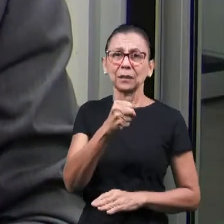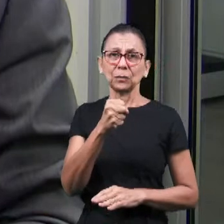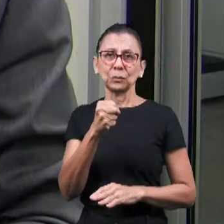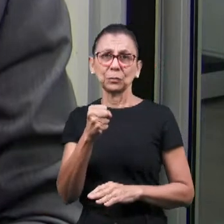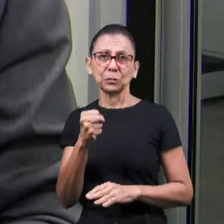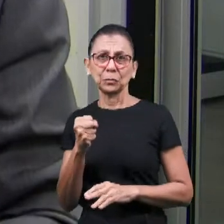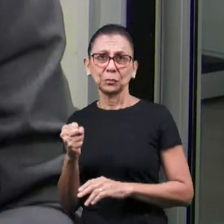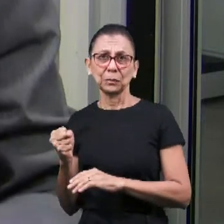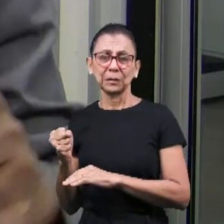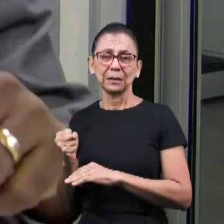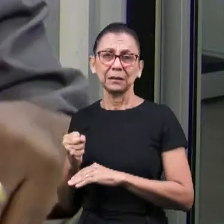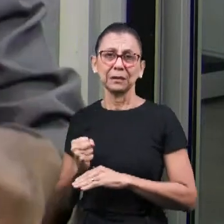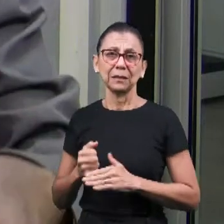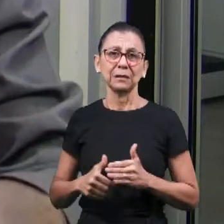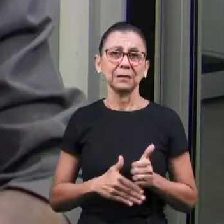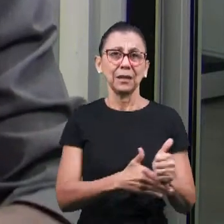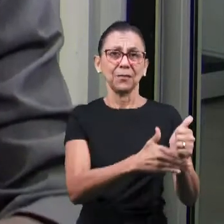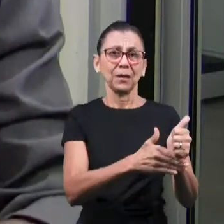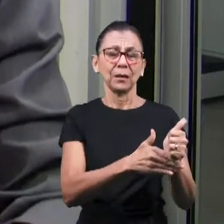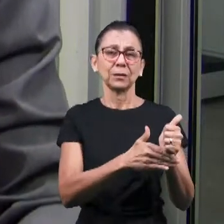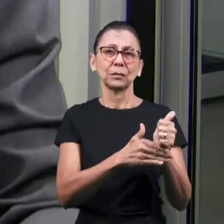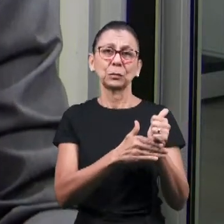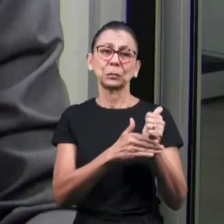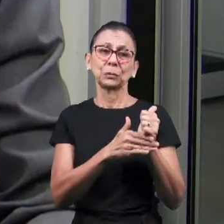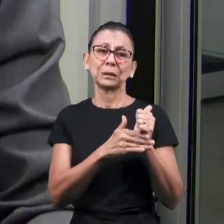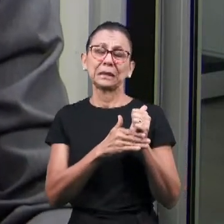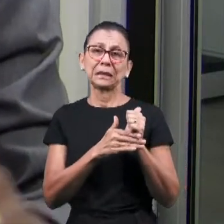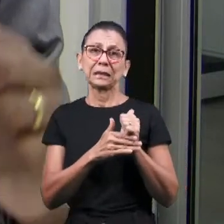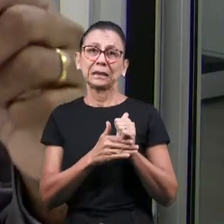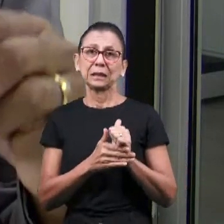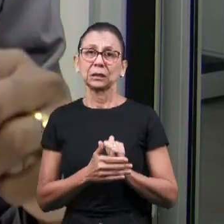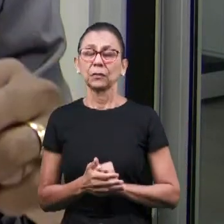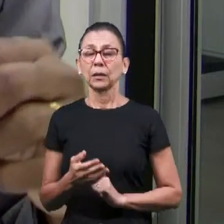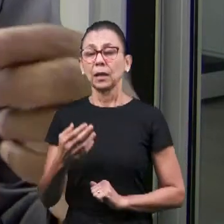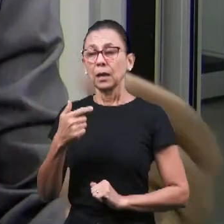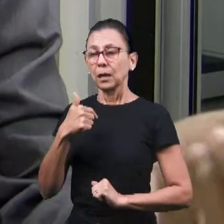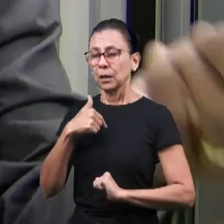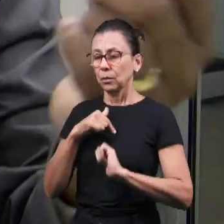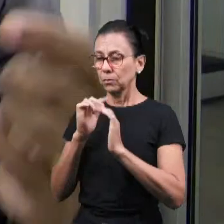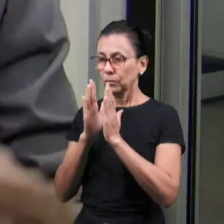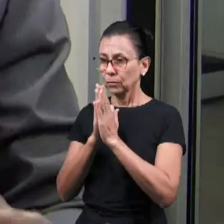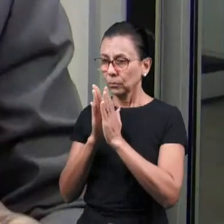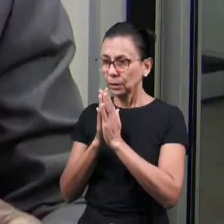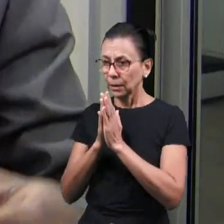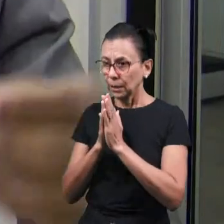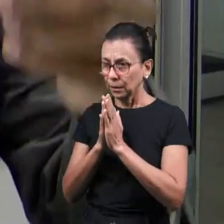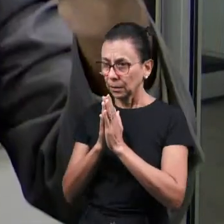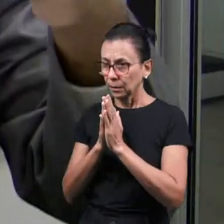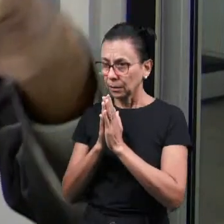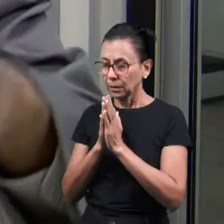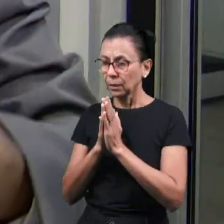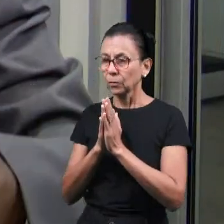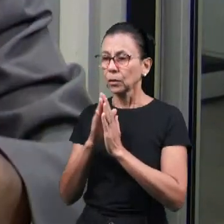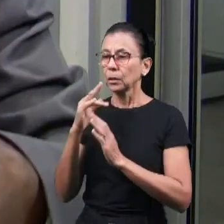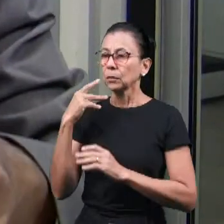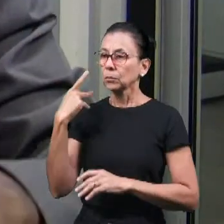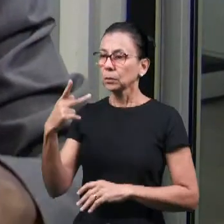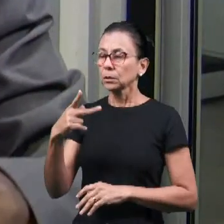irmã. E quando ele voltar, a senhora vai ligar de novo. E a